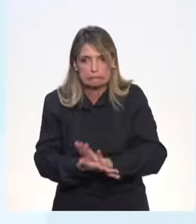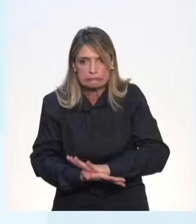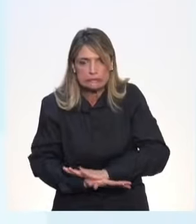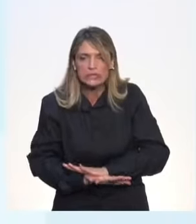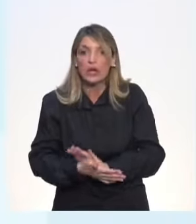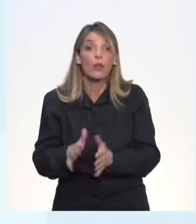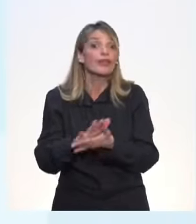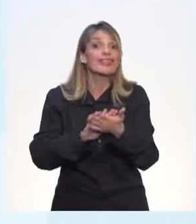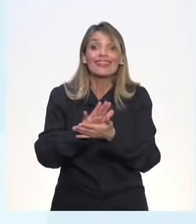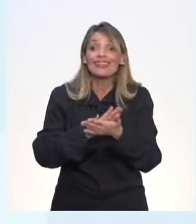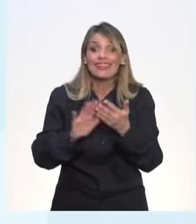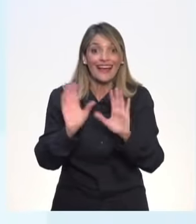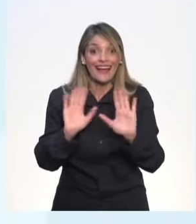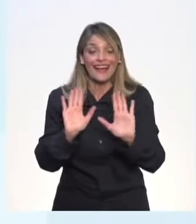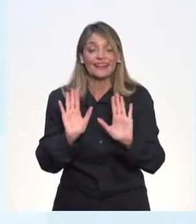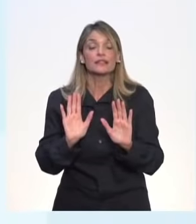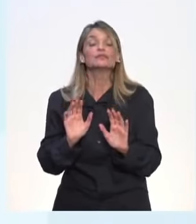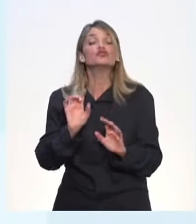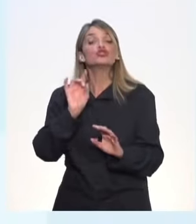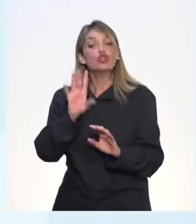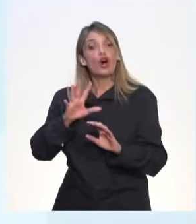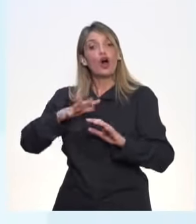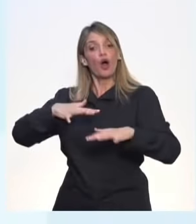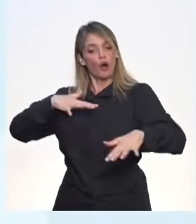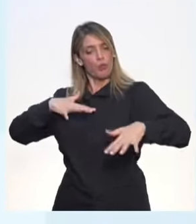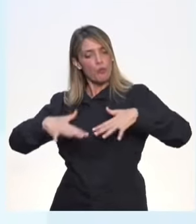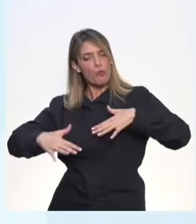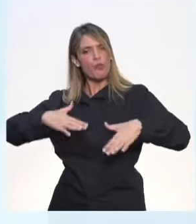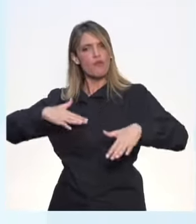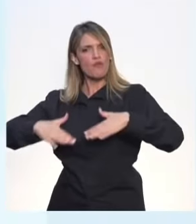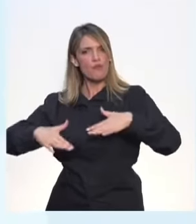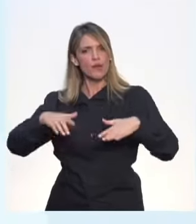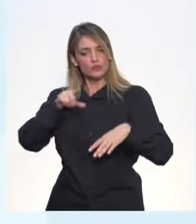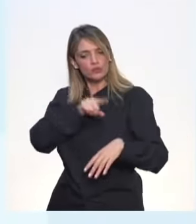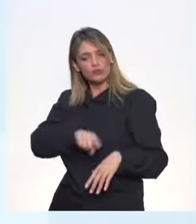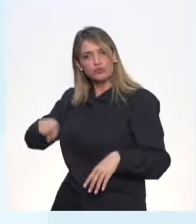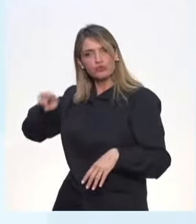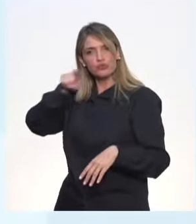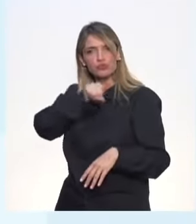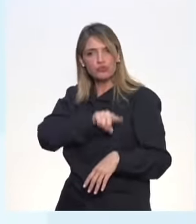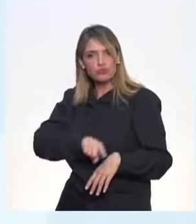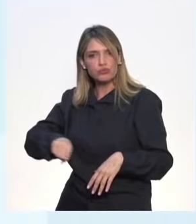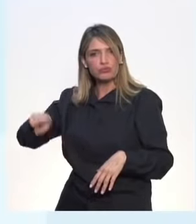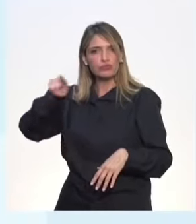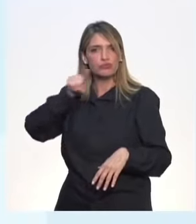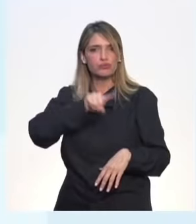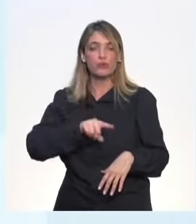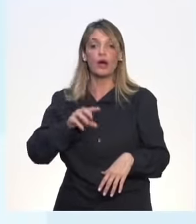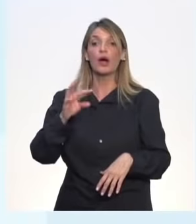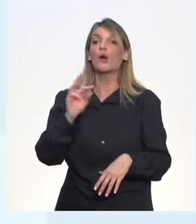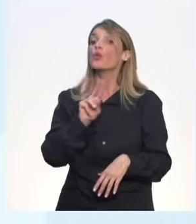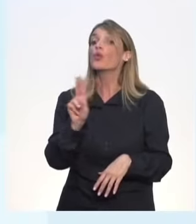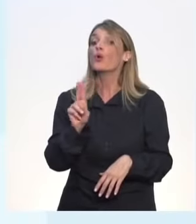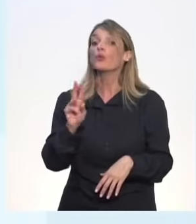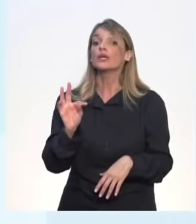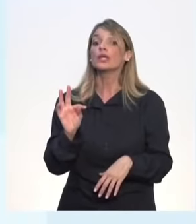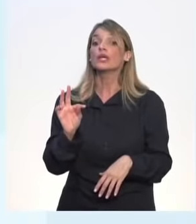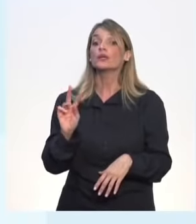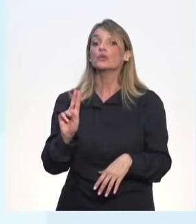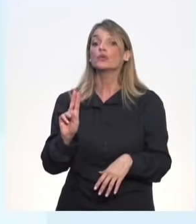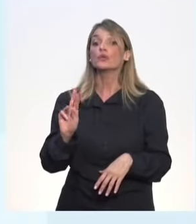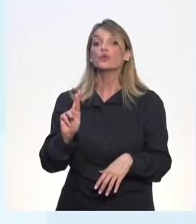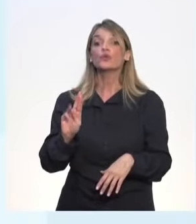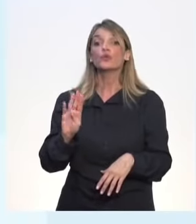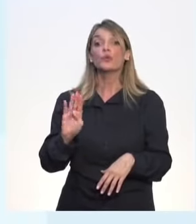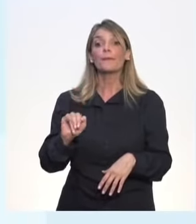nada eu tô usando o movimento de uma hélice de alta tecnologia chamada turbina que gera muito e